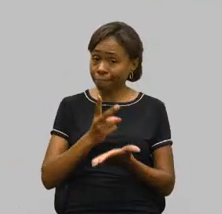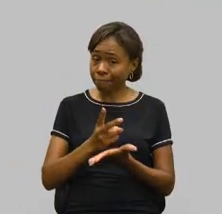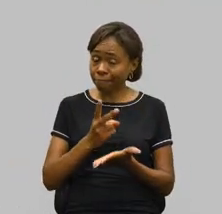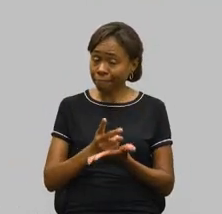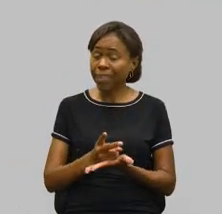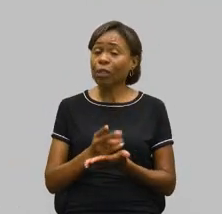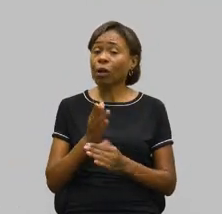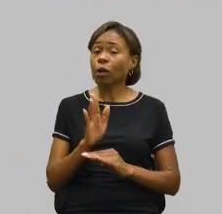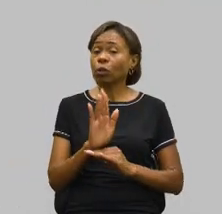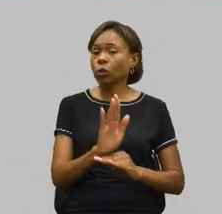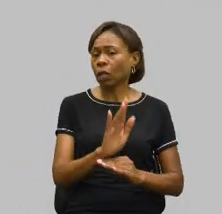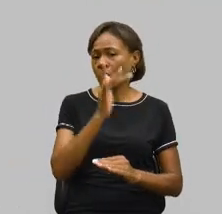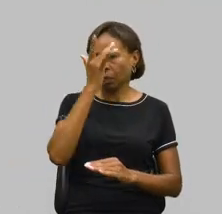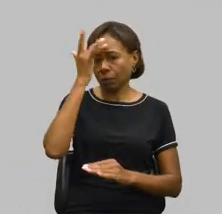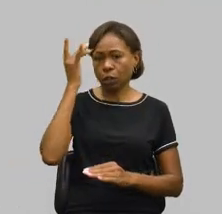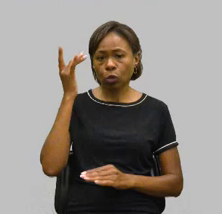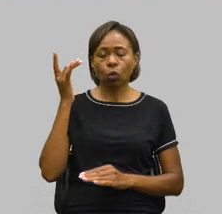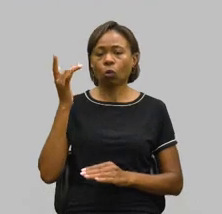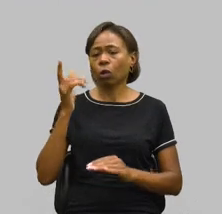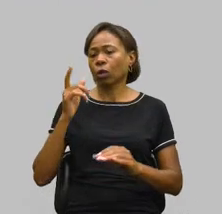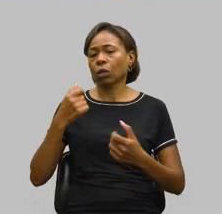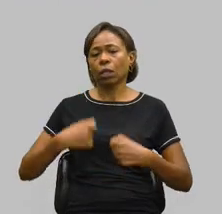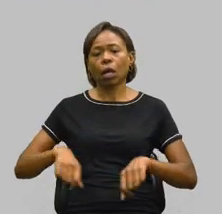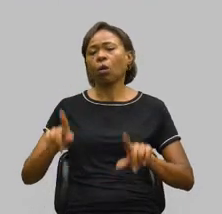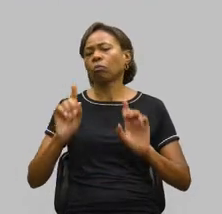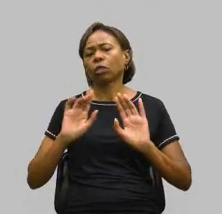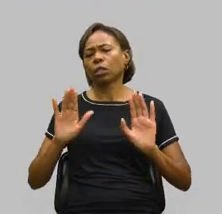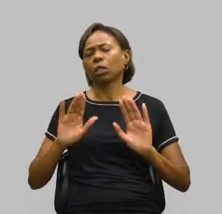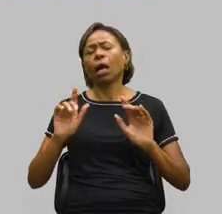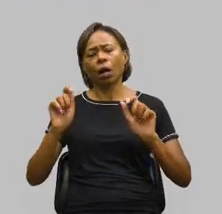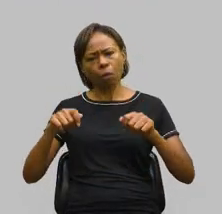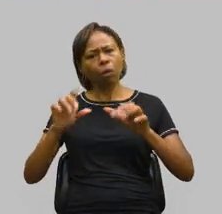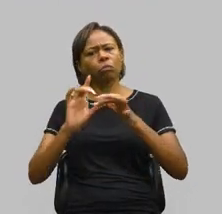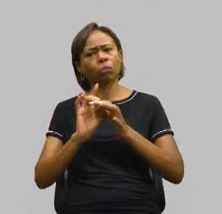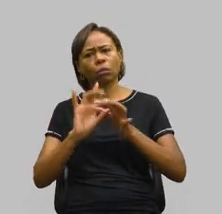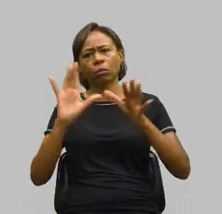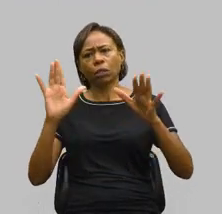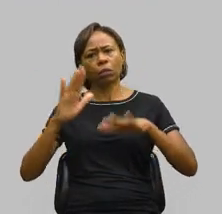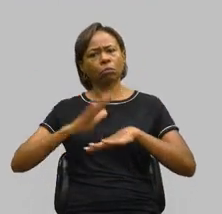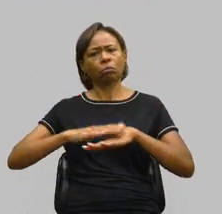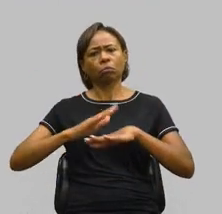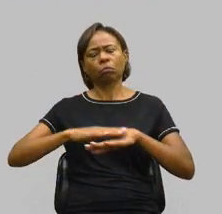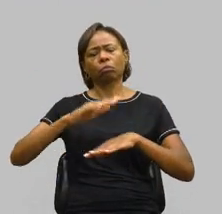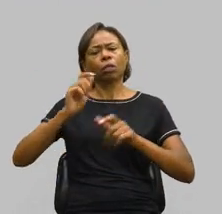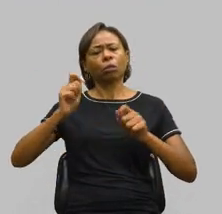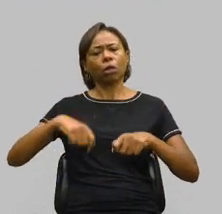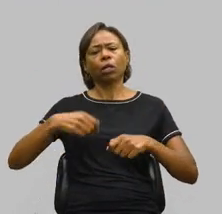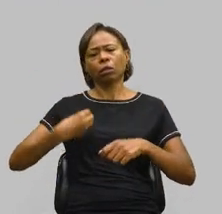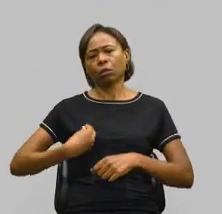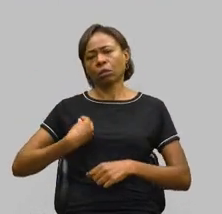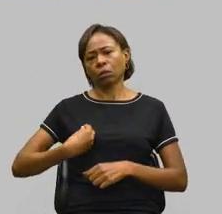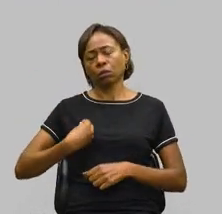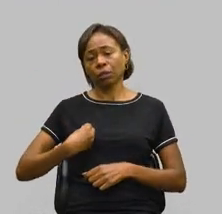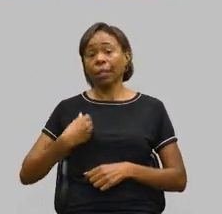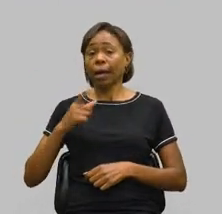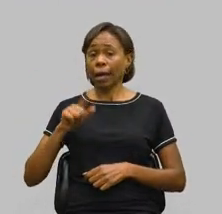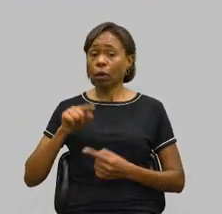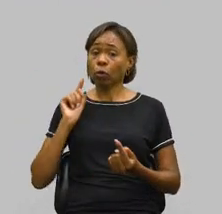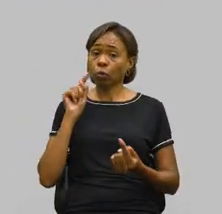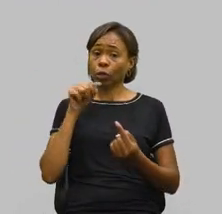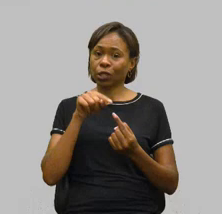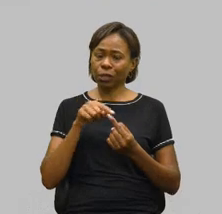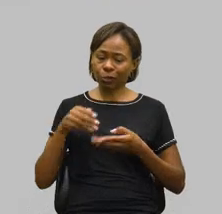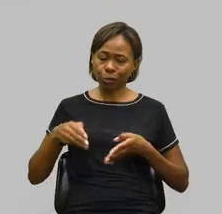pessoas precisem efetivamente consigam se emancipar aí por toda vida e esse é o principal objetivo do nosso percursos Gerais